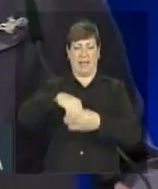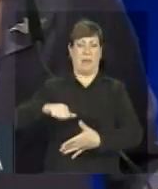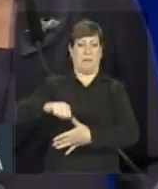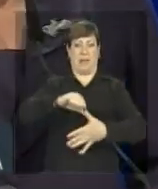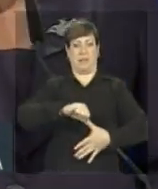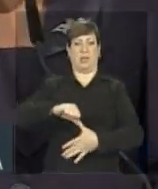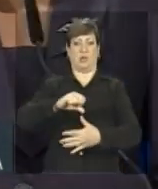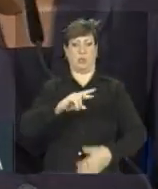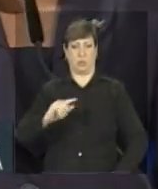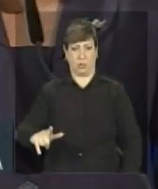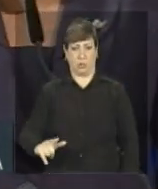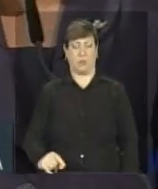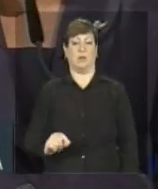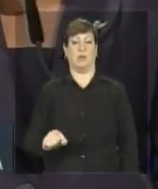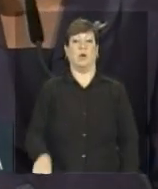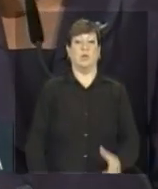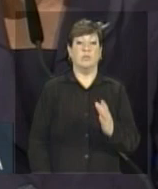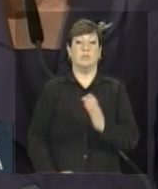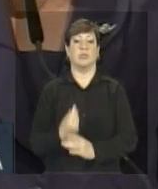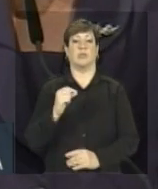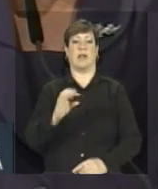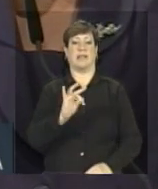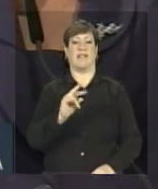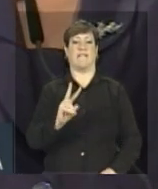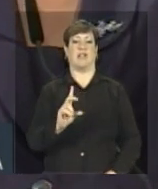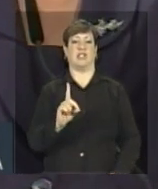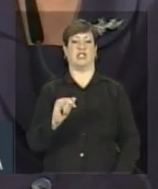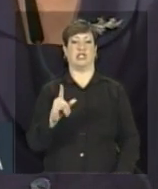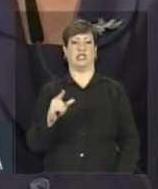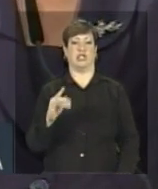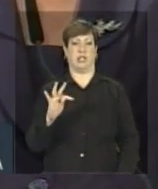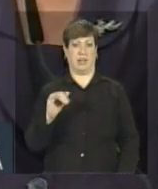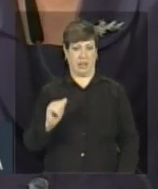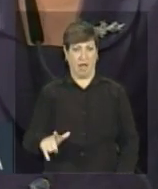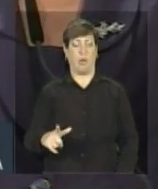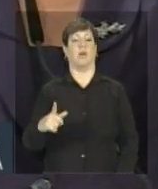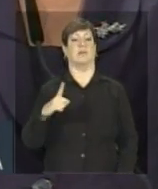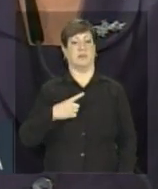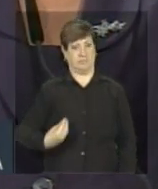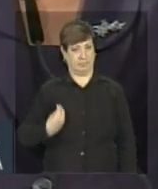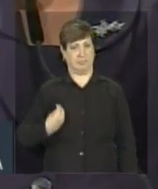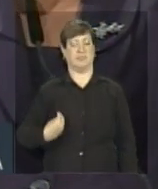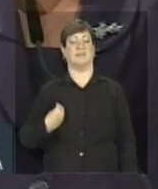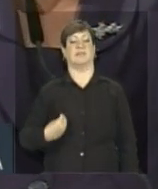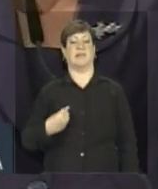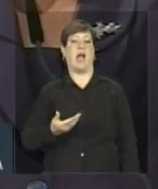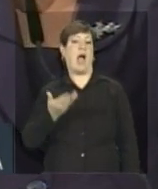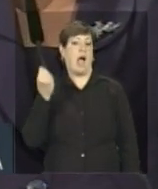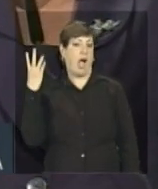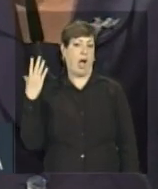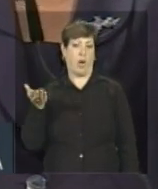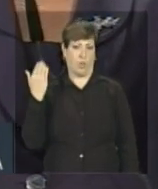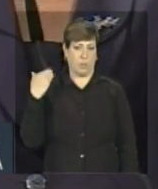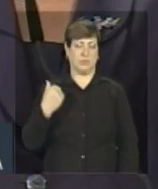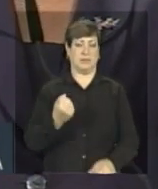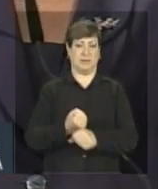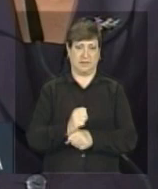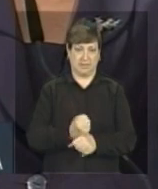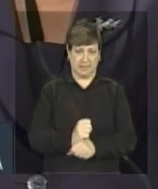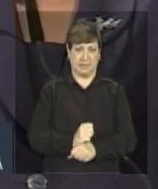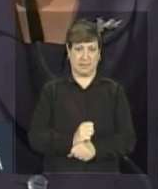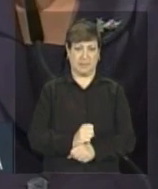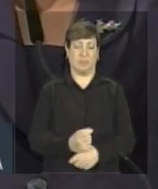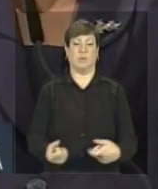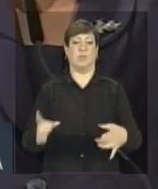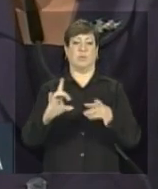Sul. A implantação da TV digital está em curso há alguns anos, ancorada